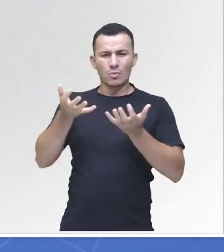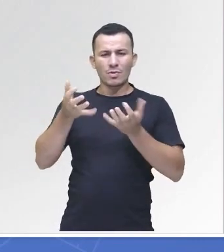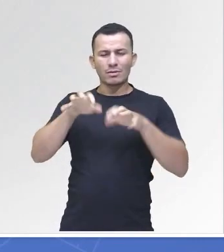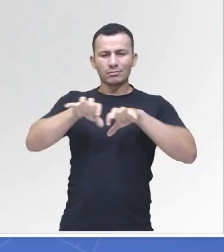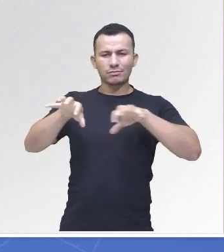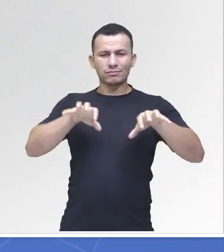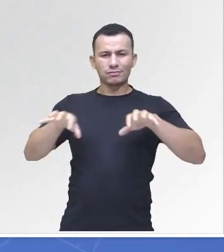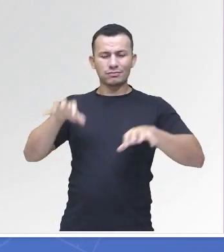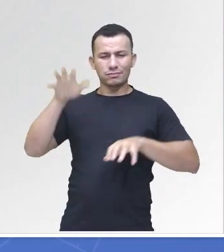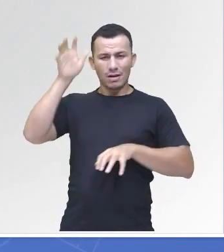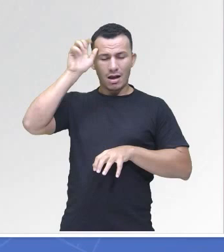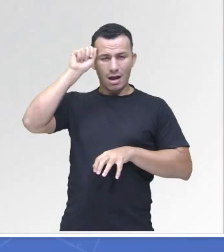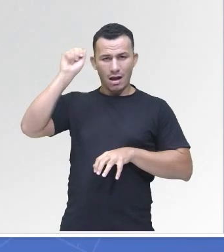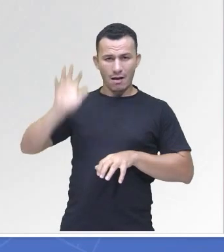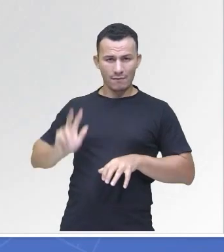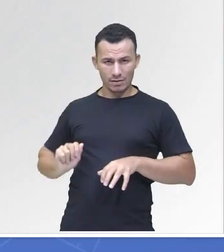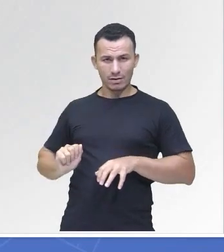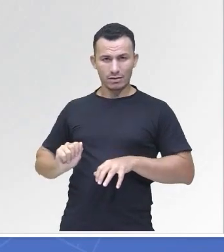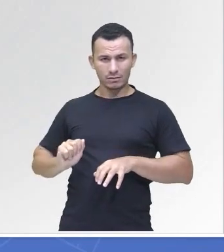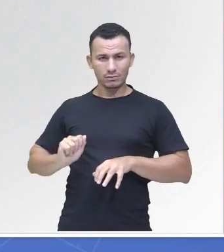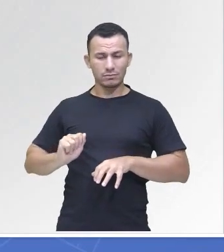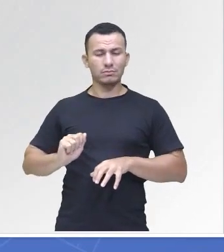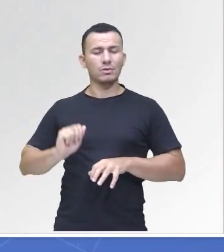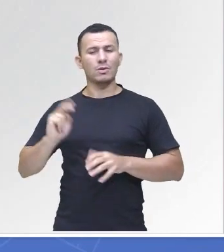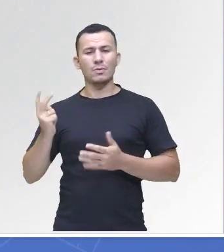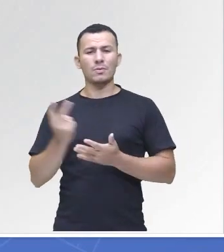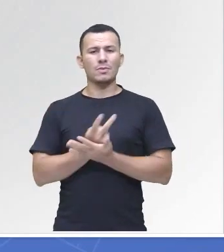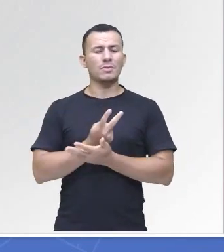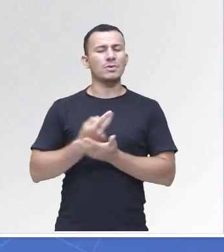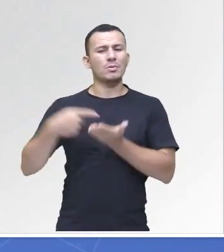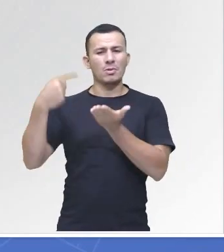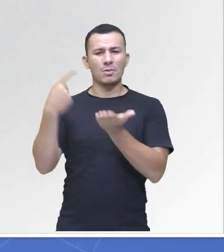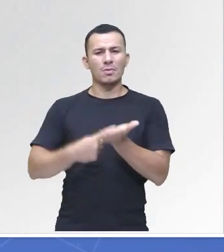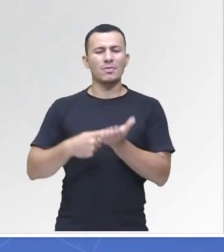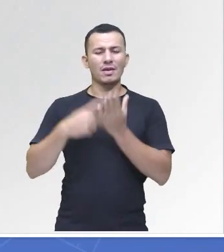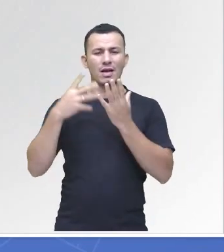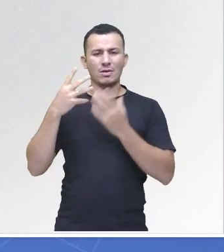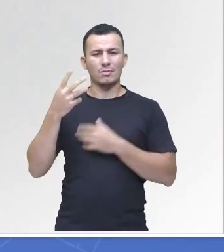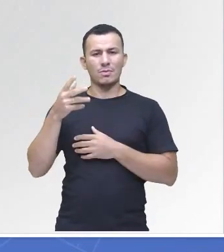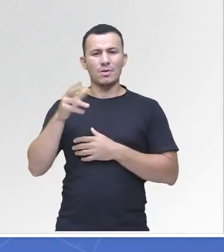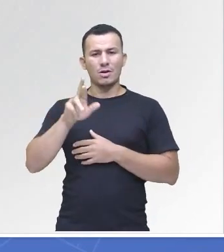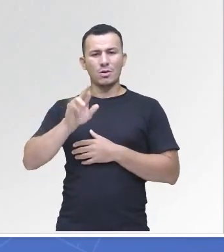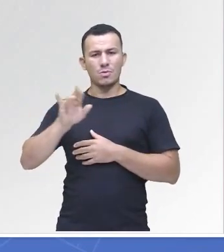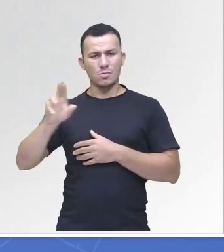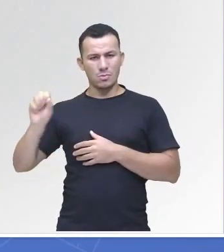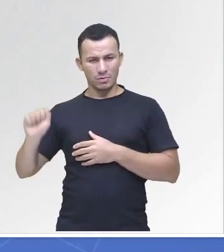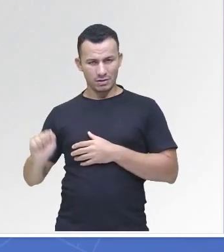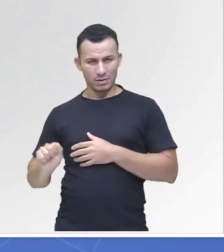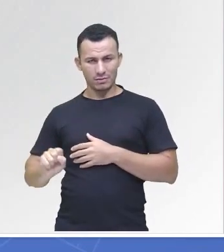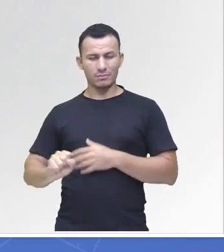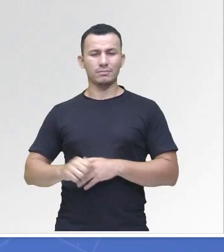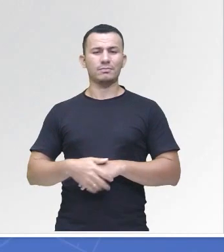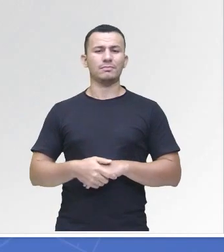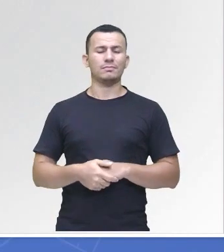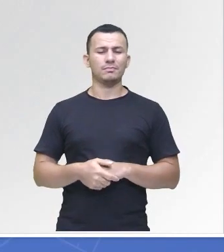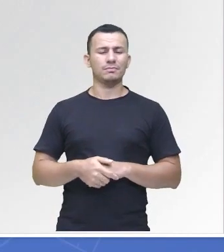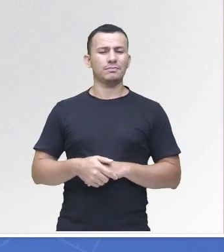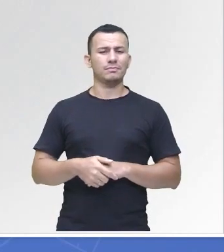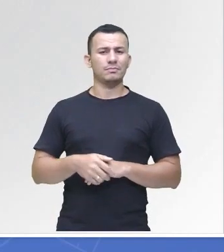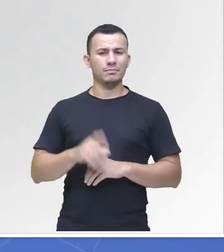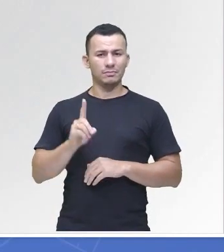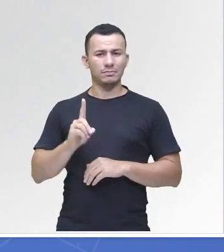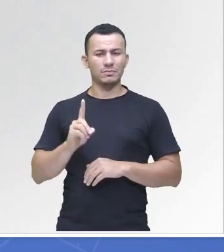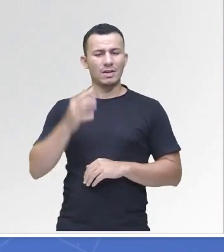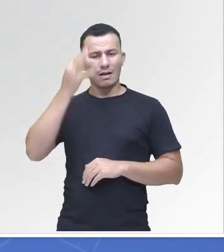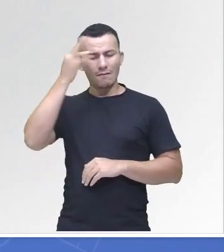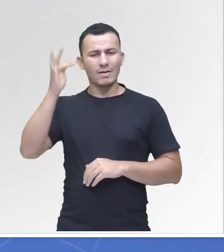C, desequilíbrio internacional provocado pela aliança da Rússia com o Império Austro-Húngaro. D, descontentamento da França